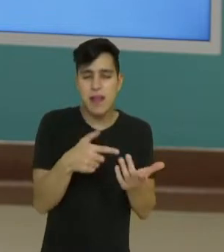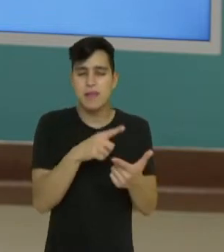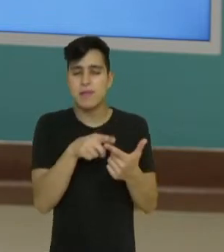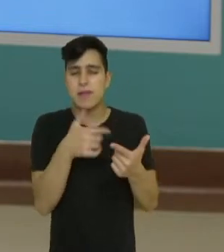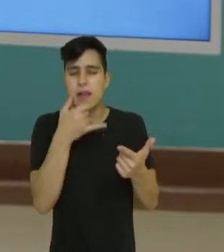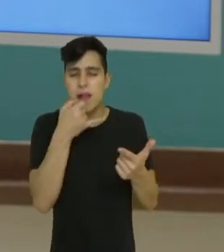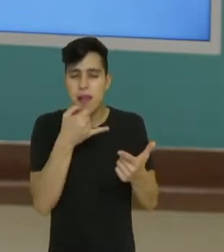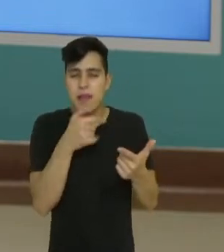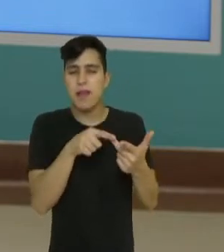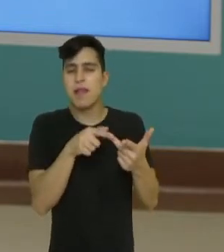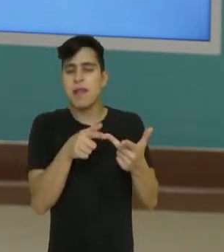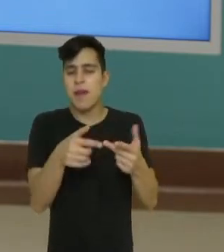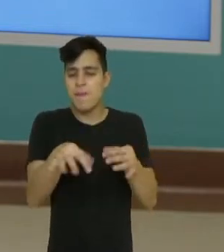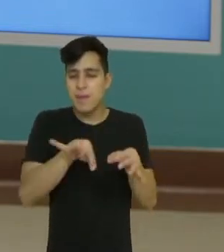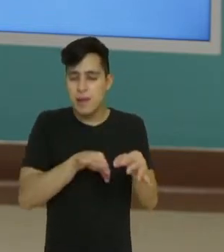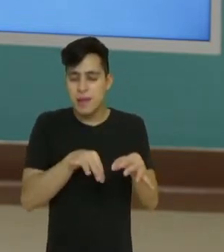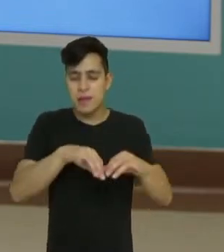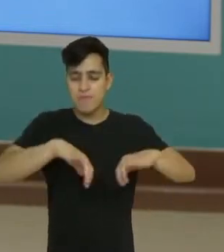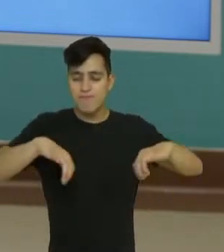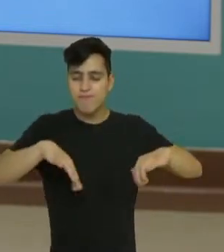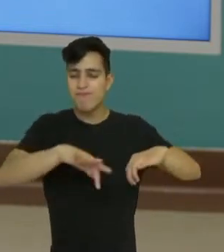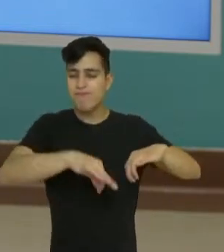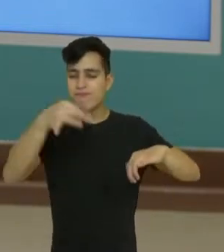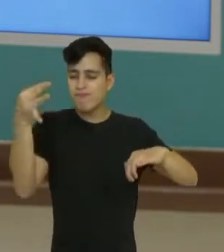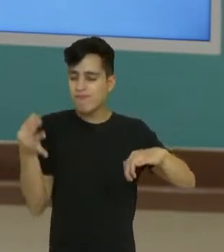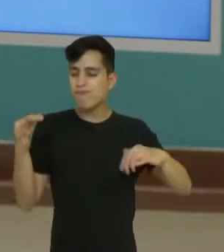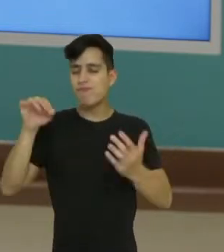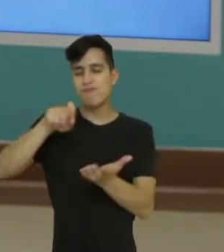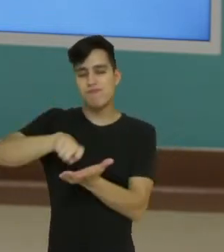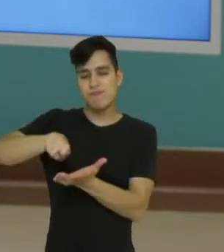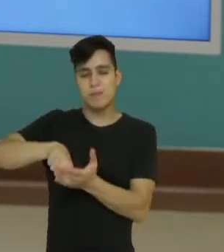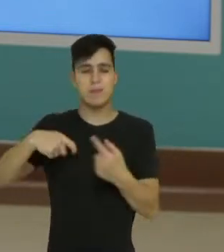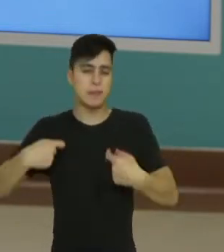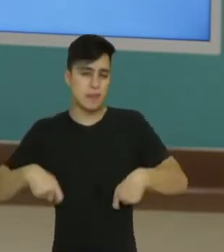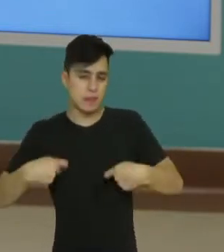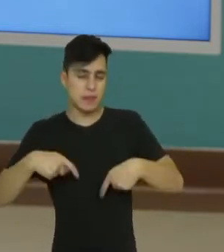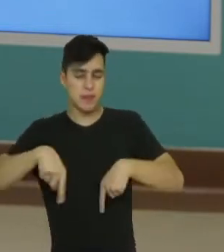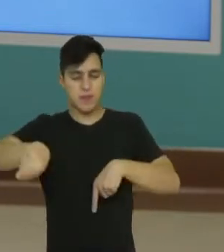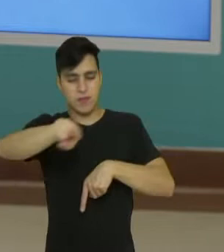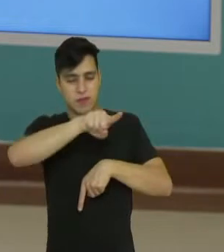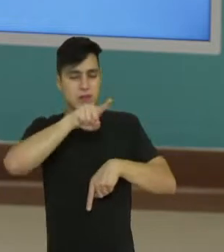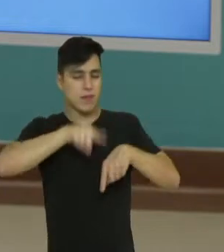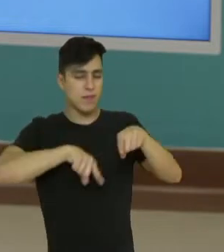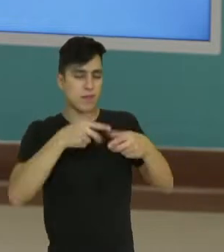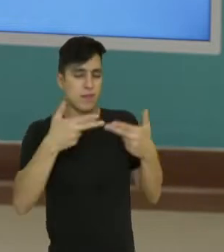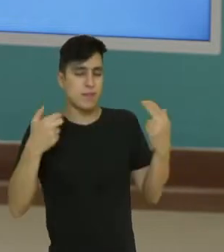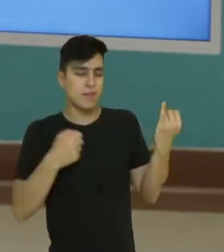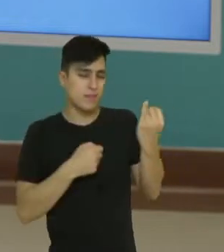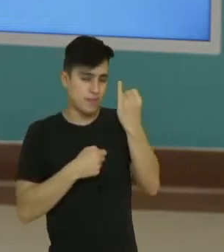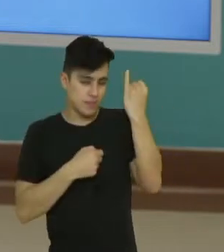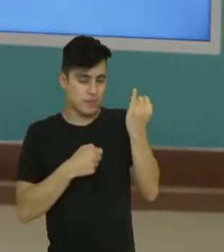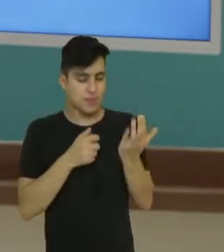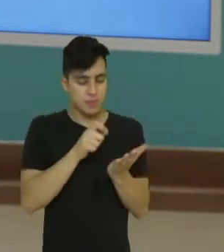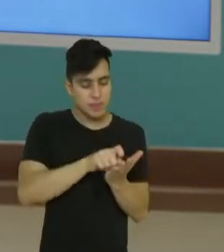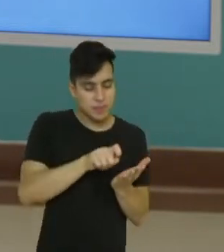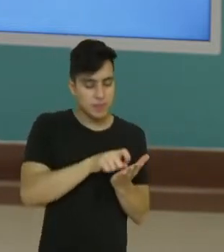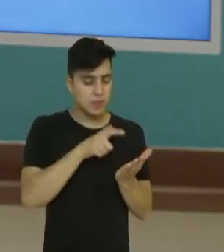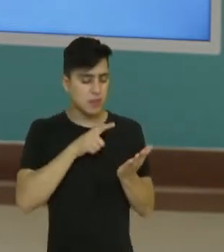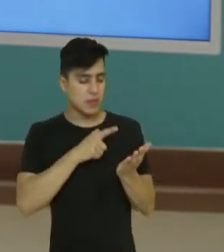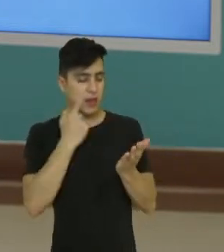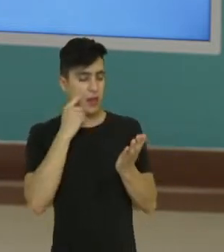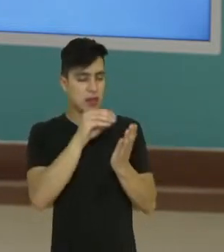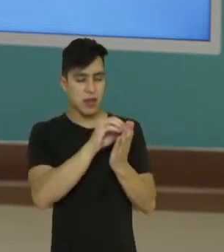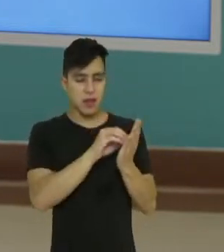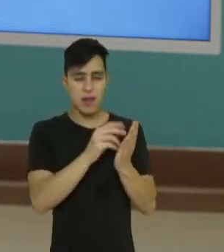pegar! Isso! Super importante esse material em mãos para que você faça o registro, anote e até